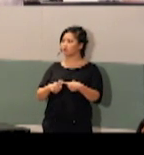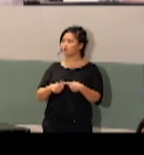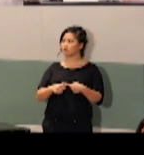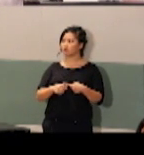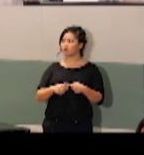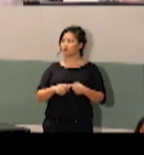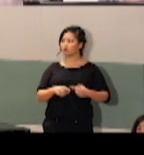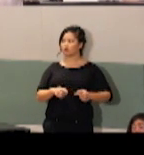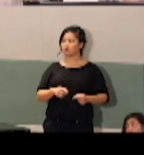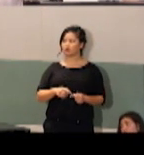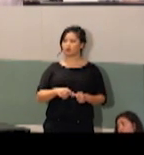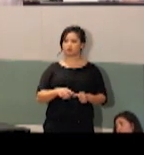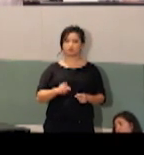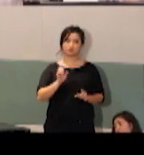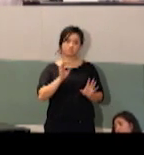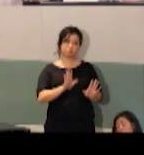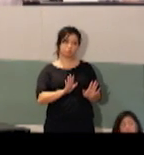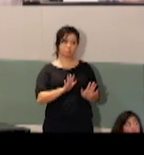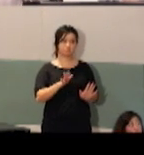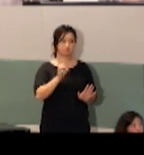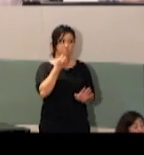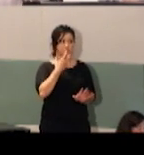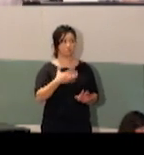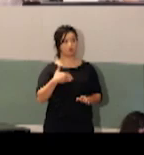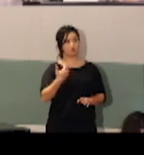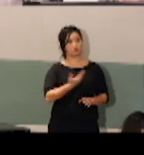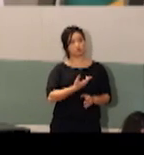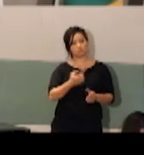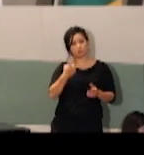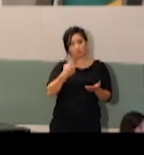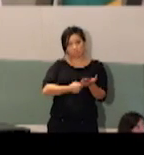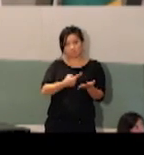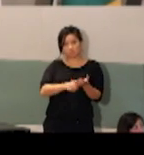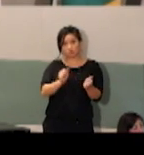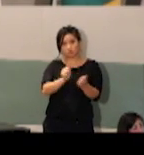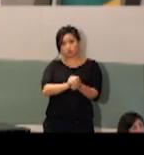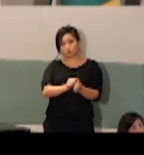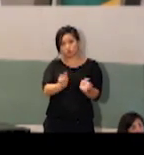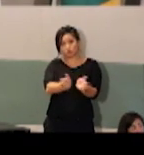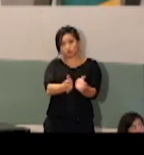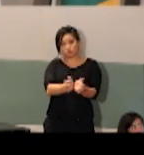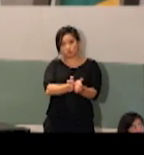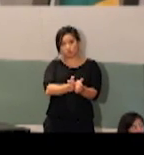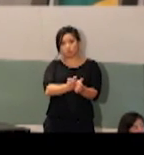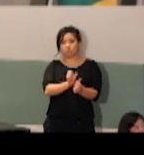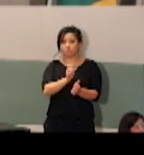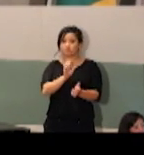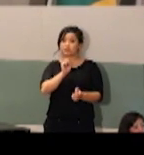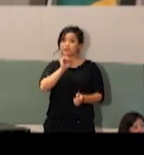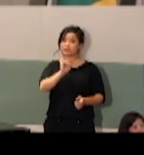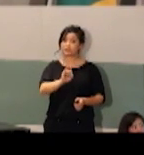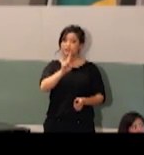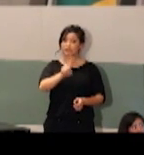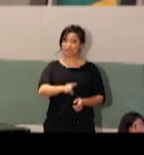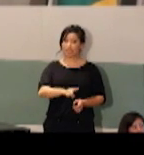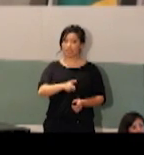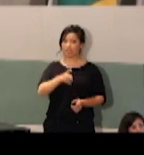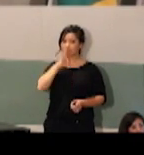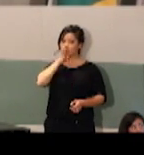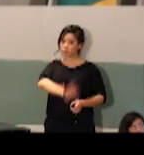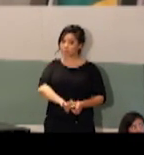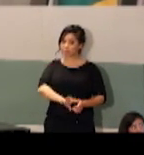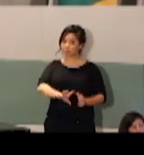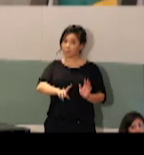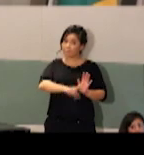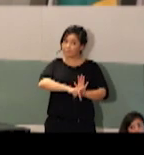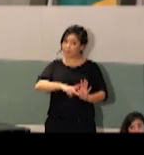Candidato Agnello, nós acreditamos aqui, foi acordado com a assessoria, que se fosse ofensas pessoais, não é,